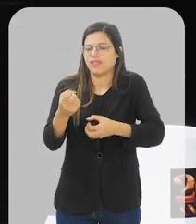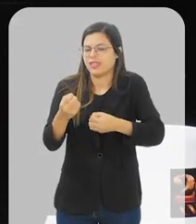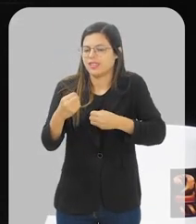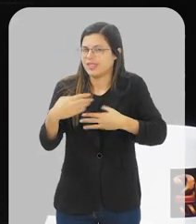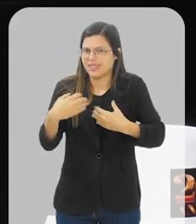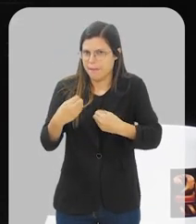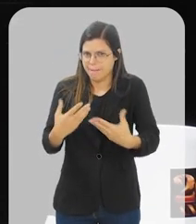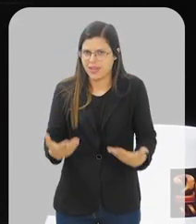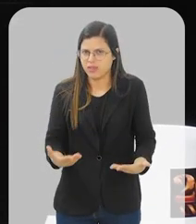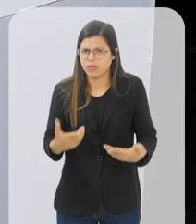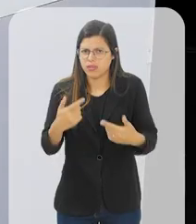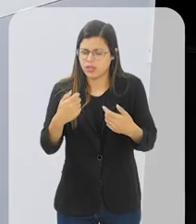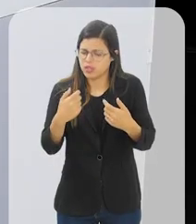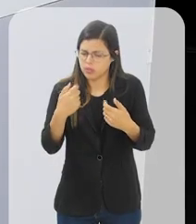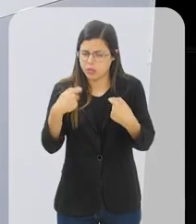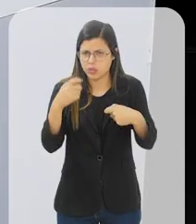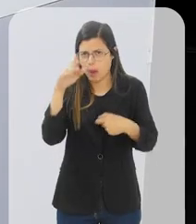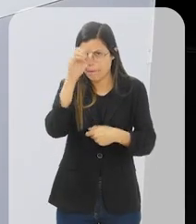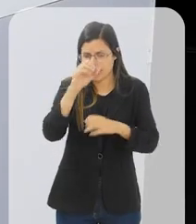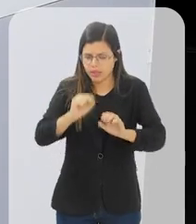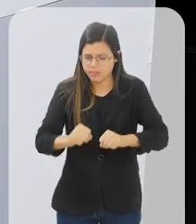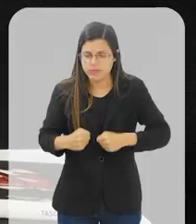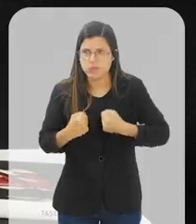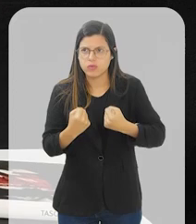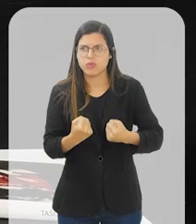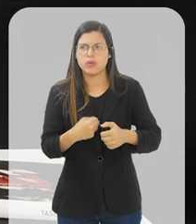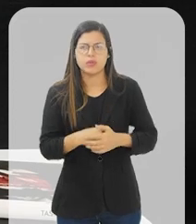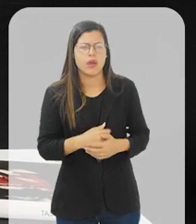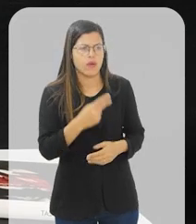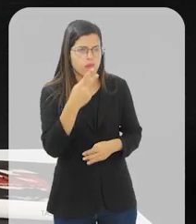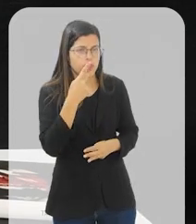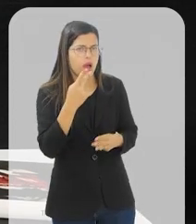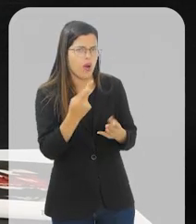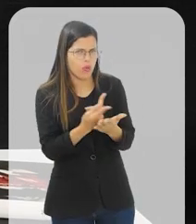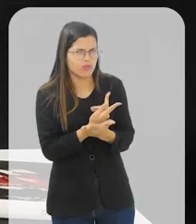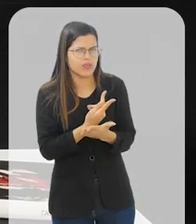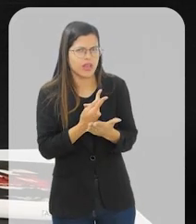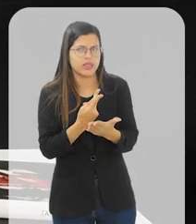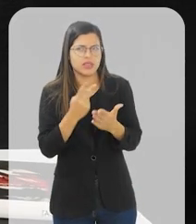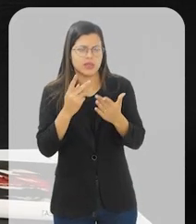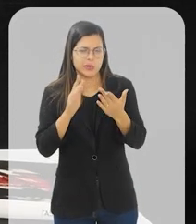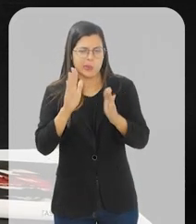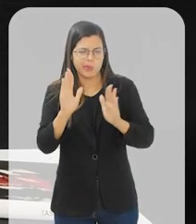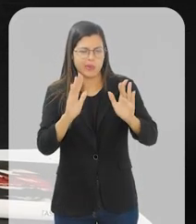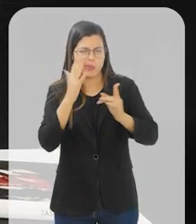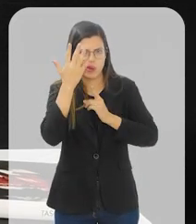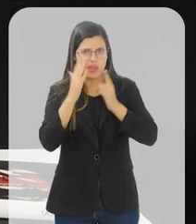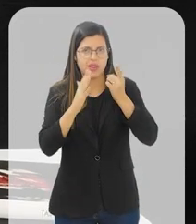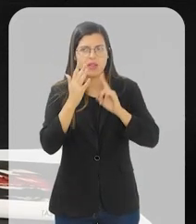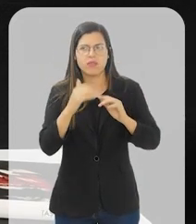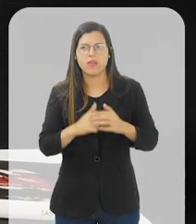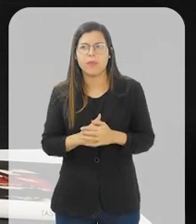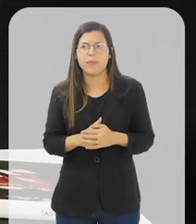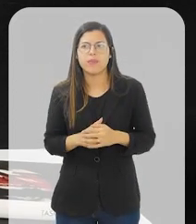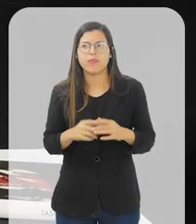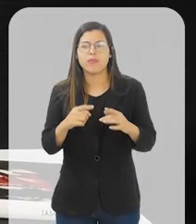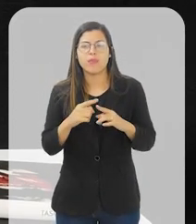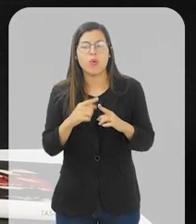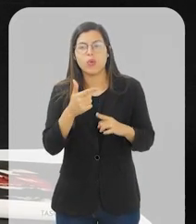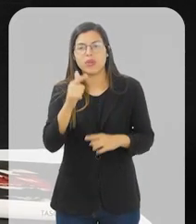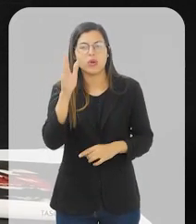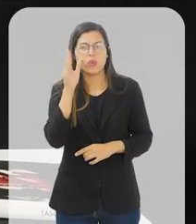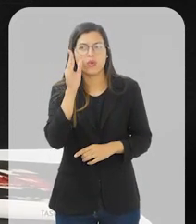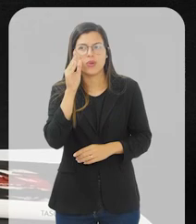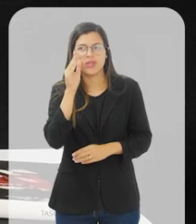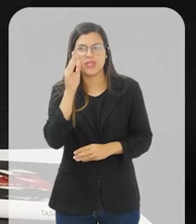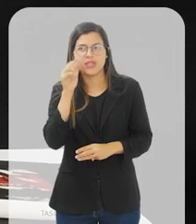Entendeu? Assim. É o que eu falo, acontece muito isso no carnaval. Agora, mata uma curiosidade aqui dos nossos